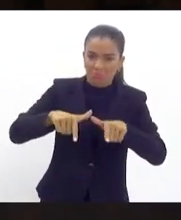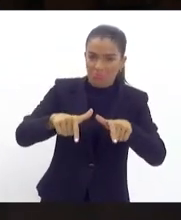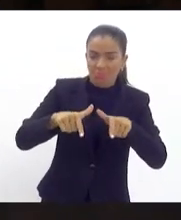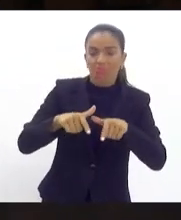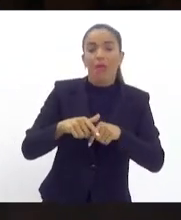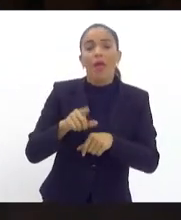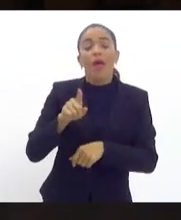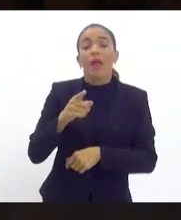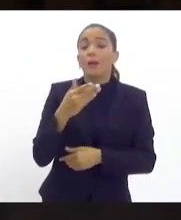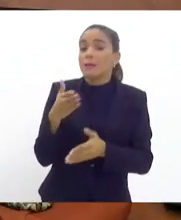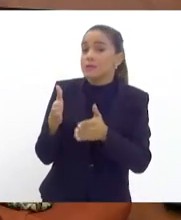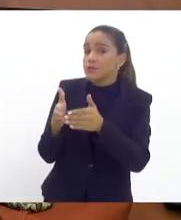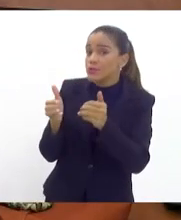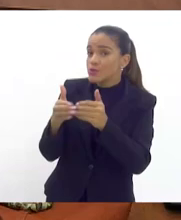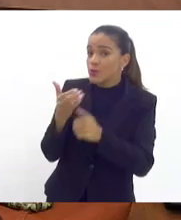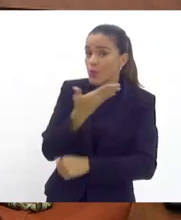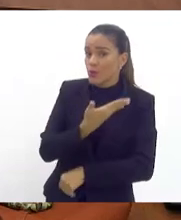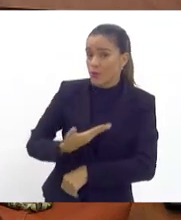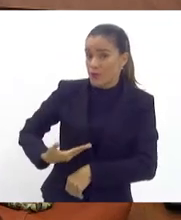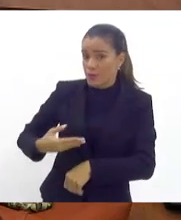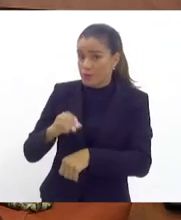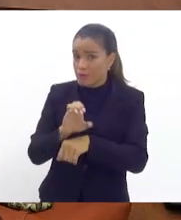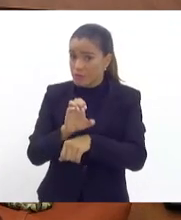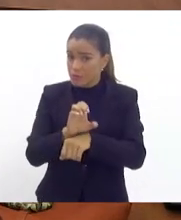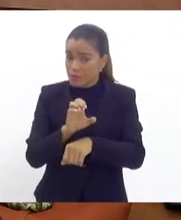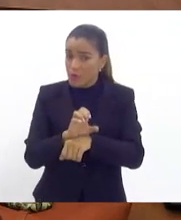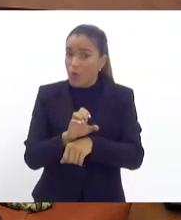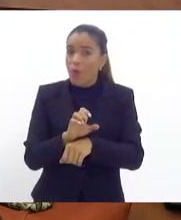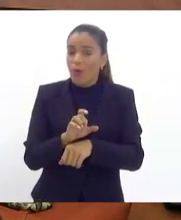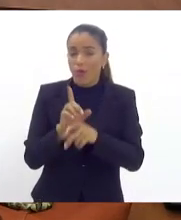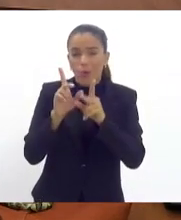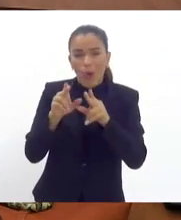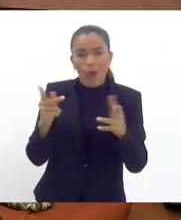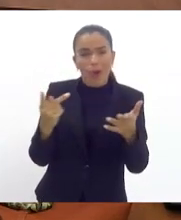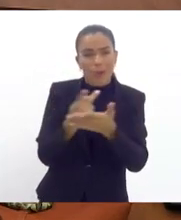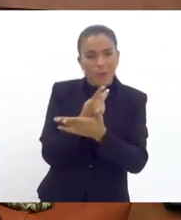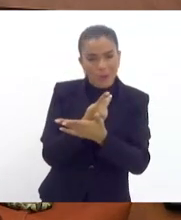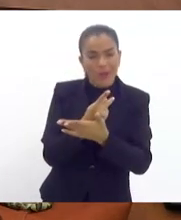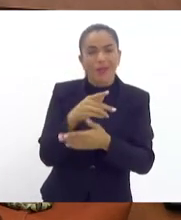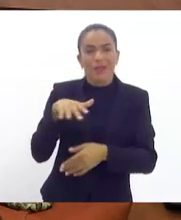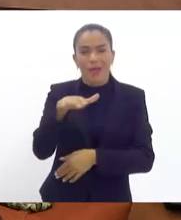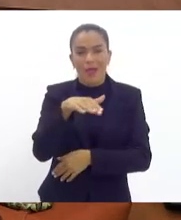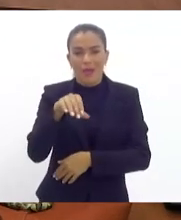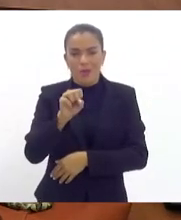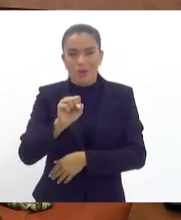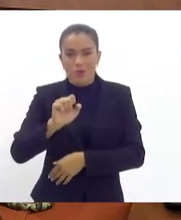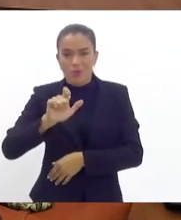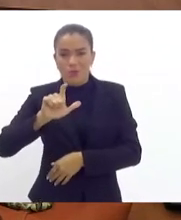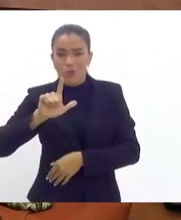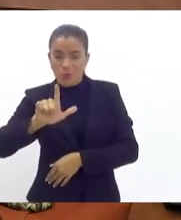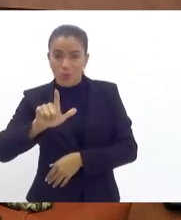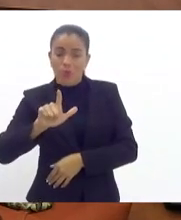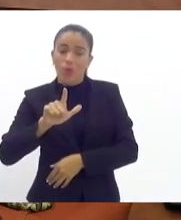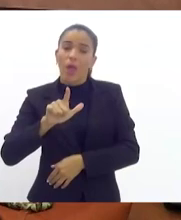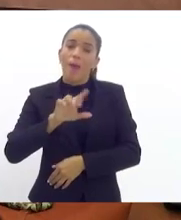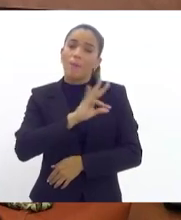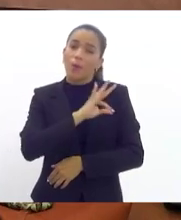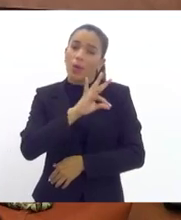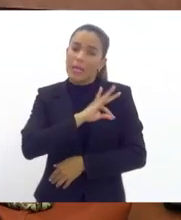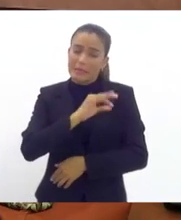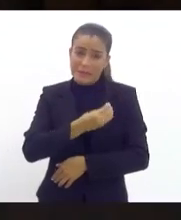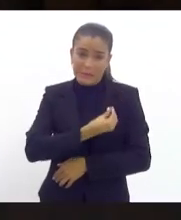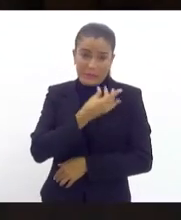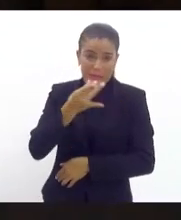era solicitar o governo do estado que é exemplo do que acontece na zona sul o segurança presente seja